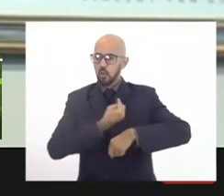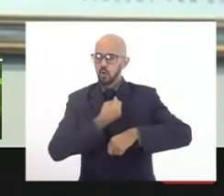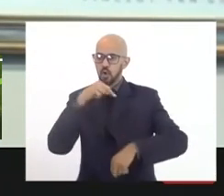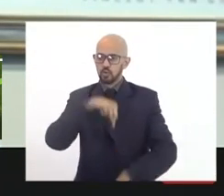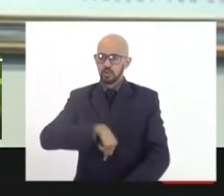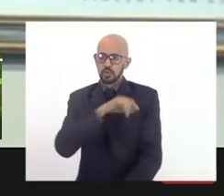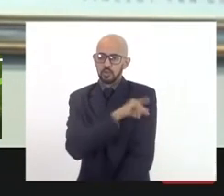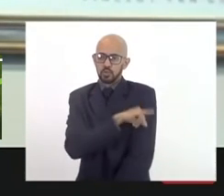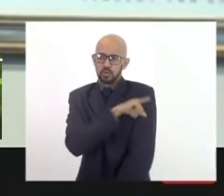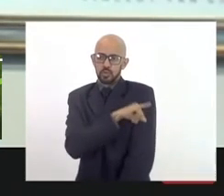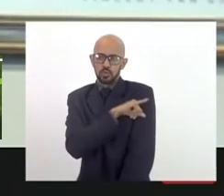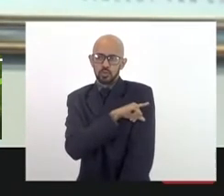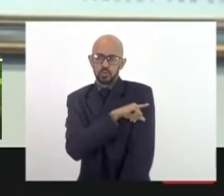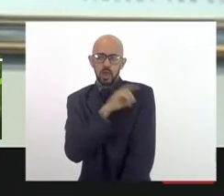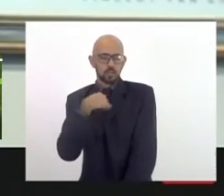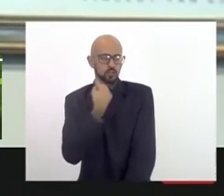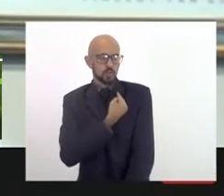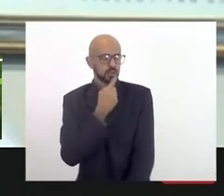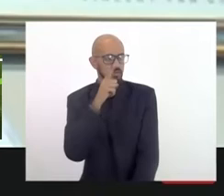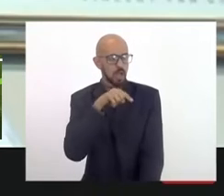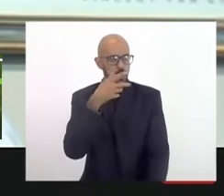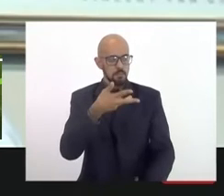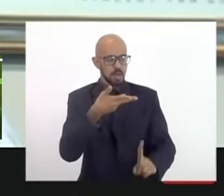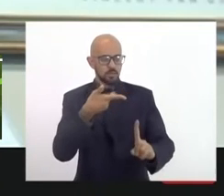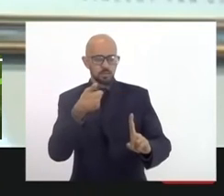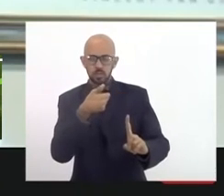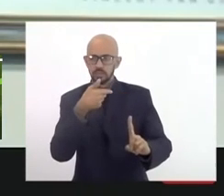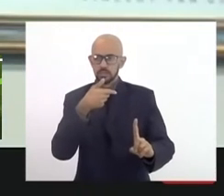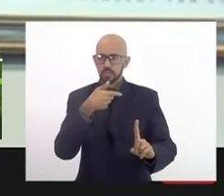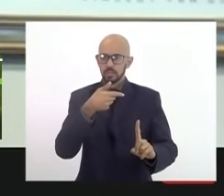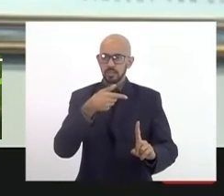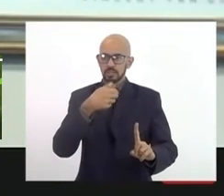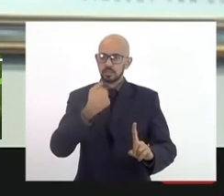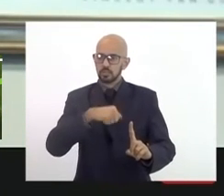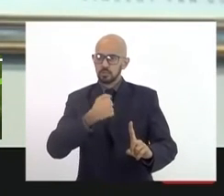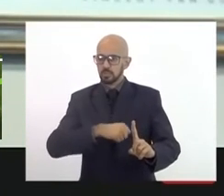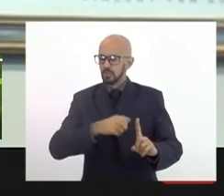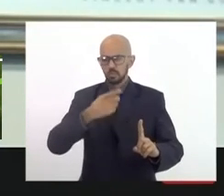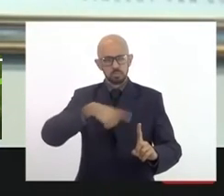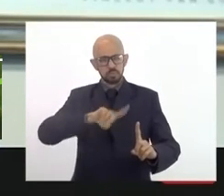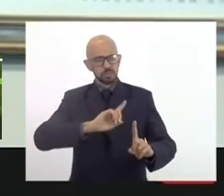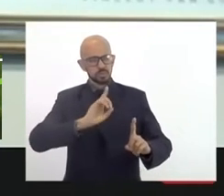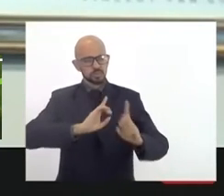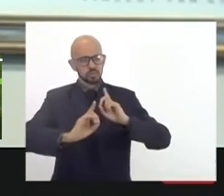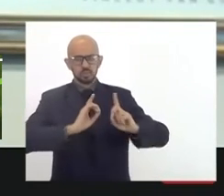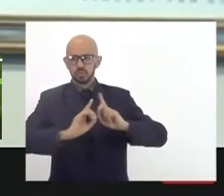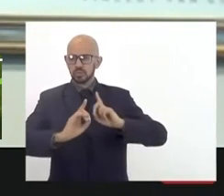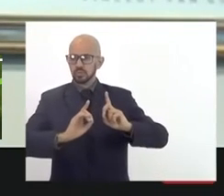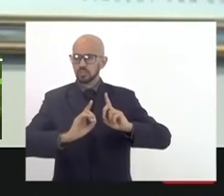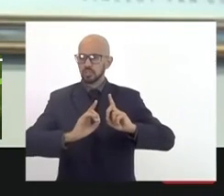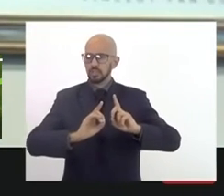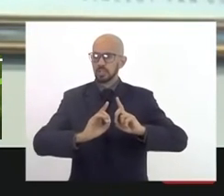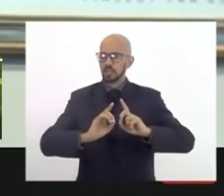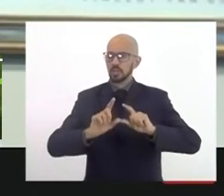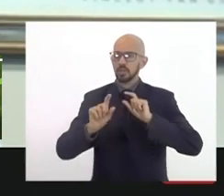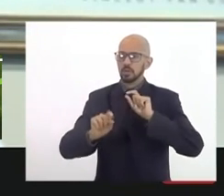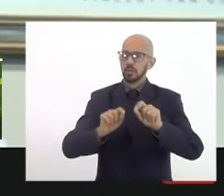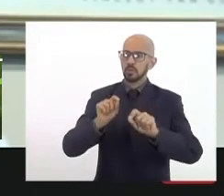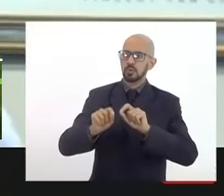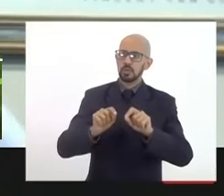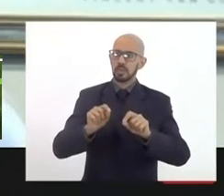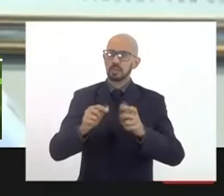estamos vendo as nossas, são maravilhosas, se eu tenho que decidir, eu não preciso nem discutir, já é esse projeto. Eu gostaria de saber de